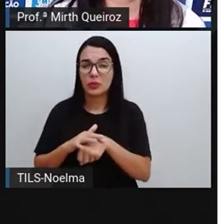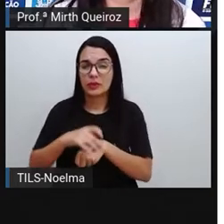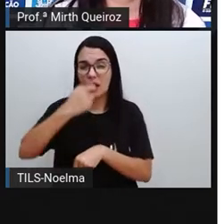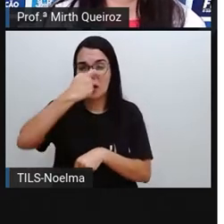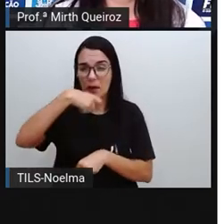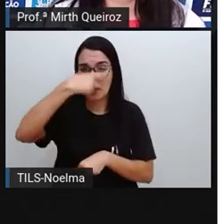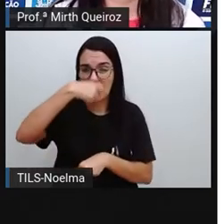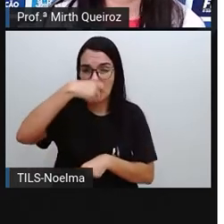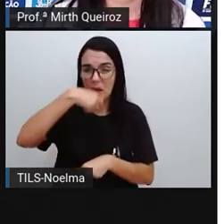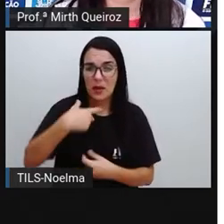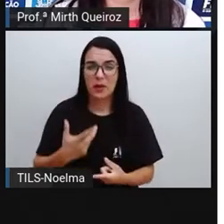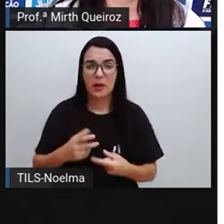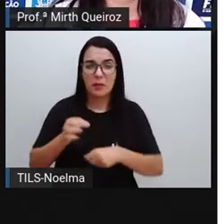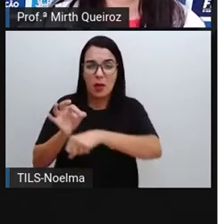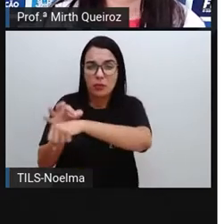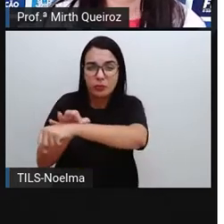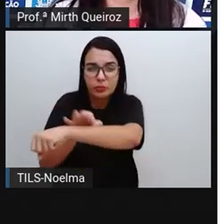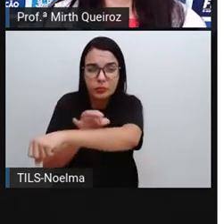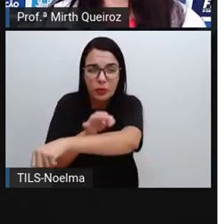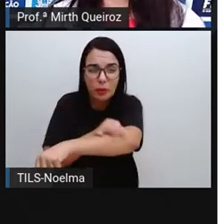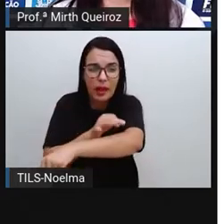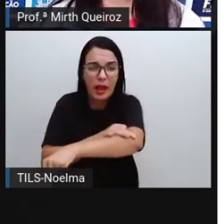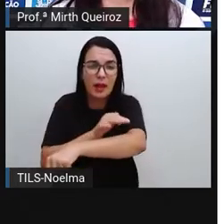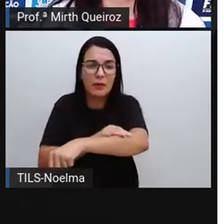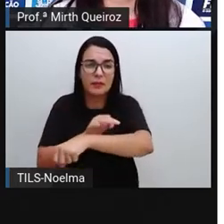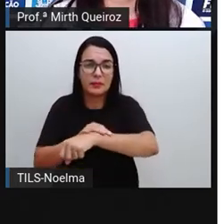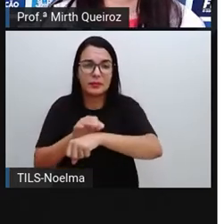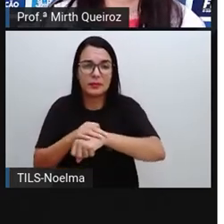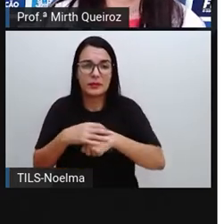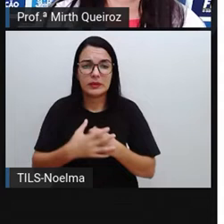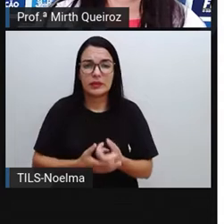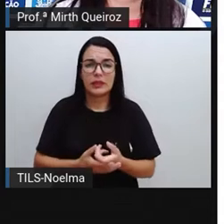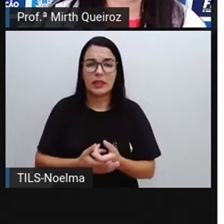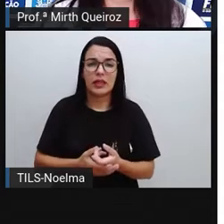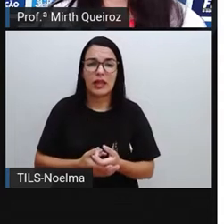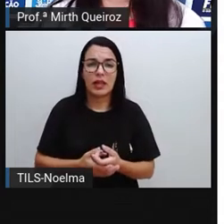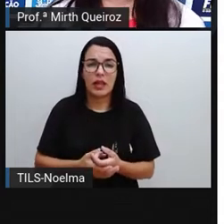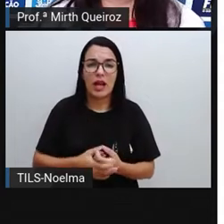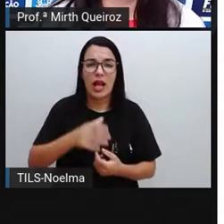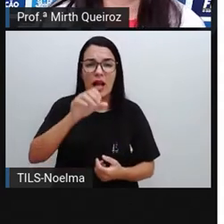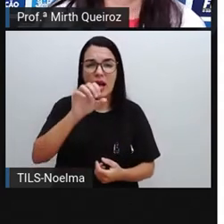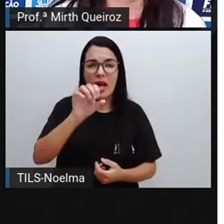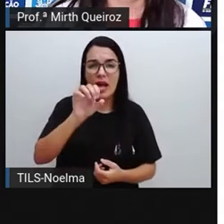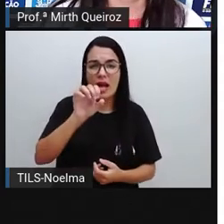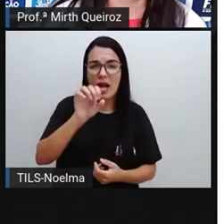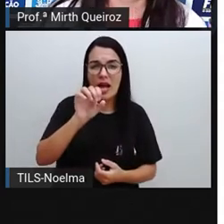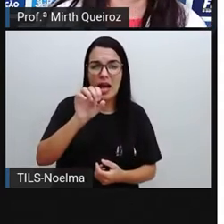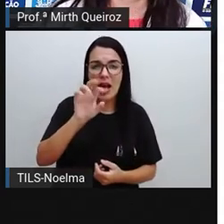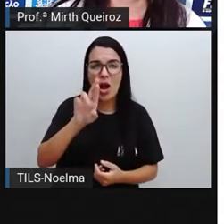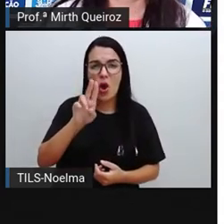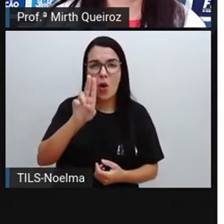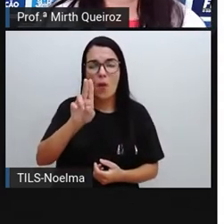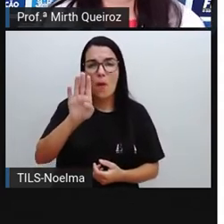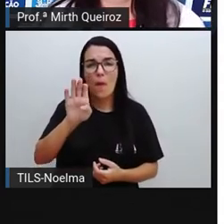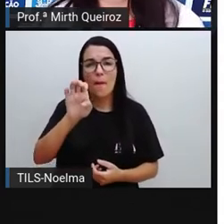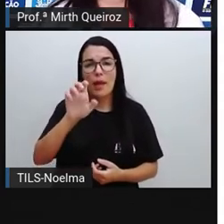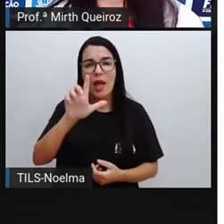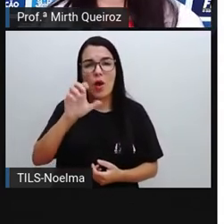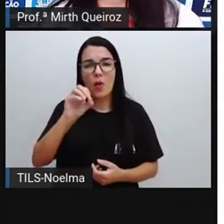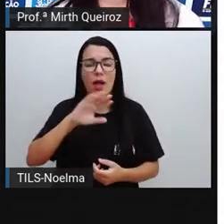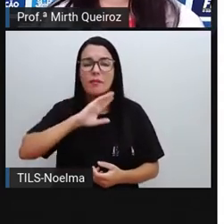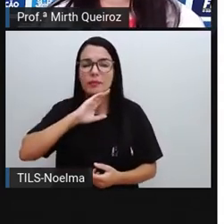gripe, poliomielite, herpes, sida, né, que é a AIDS. É, nós temos também